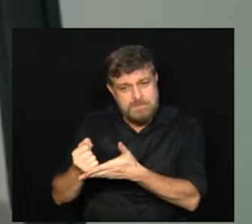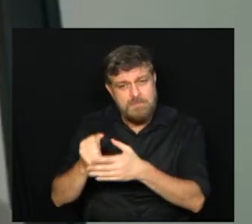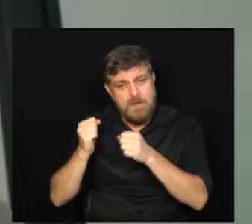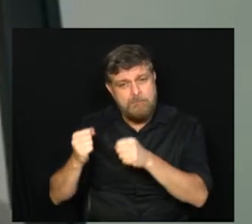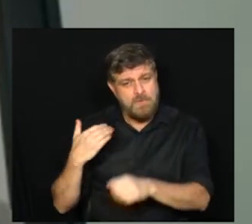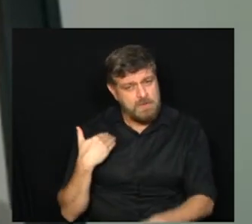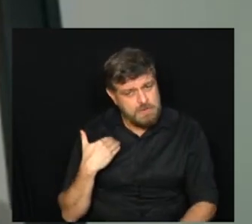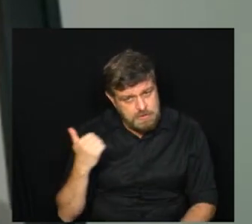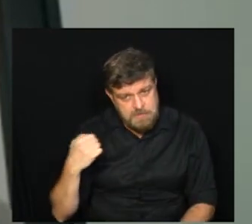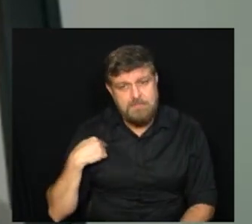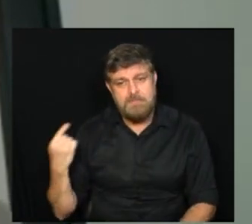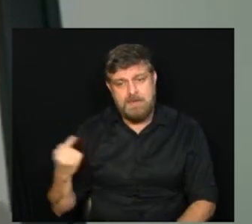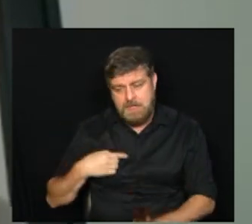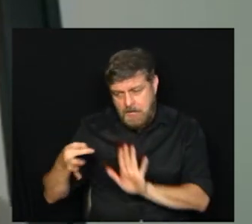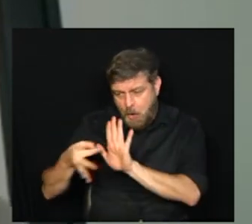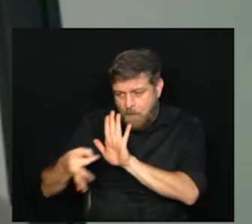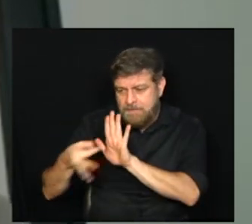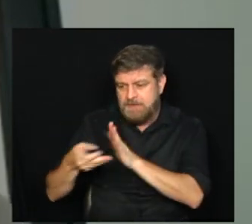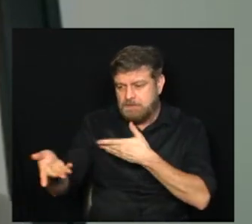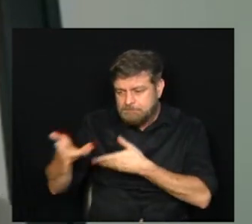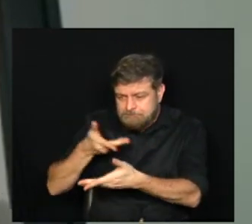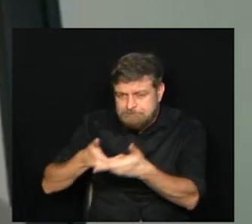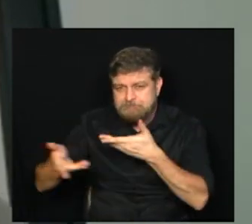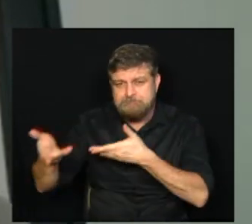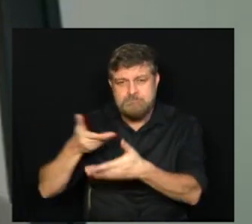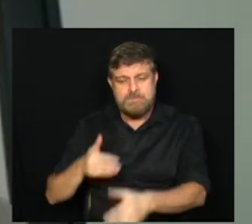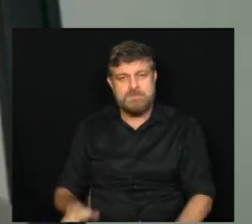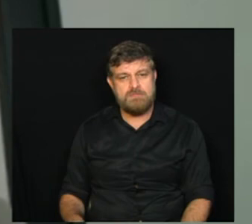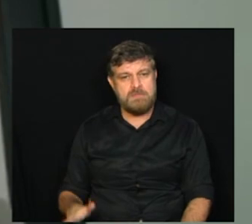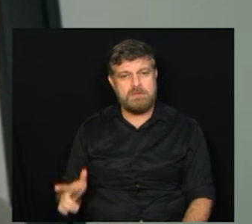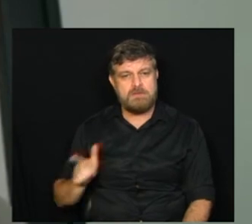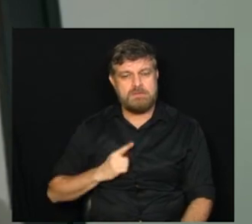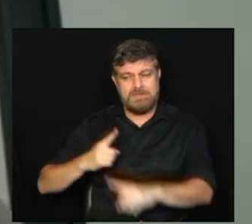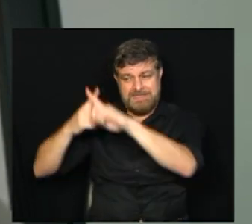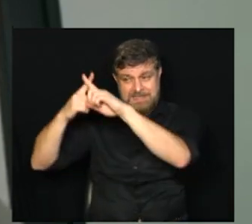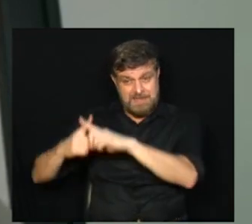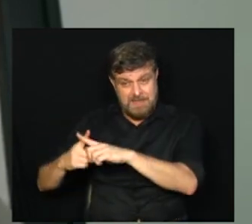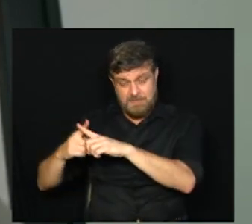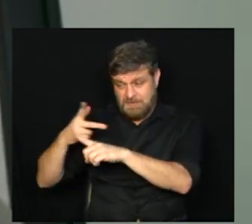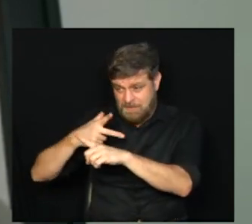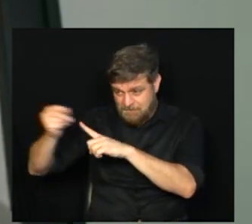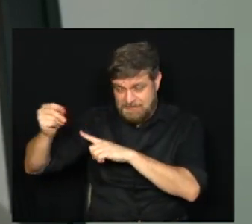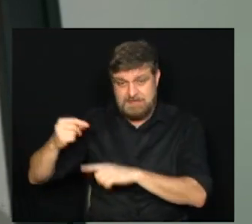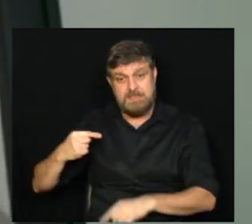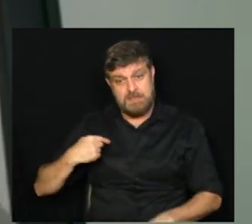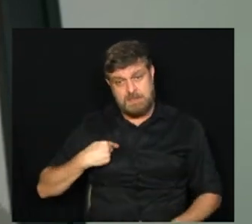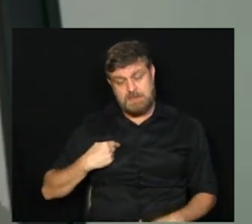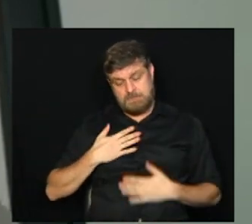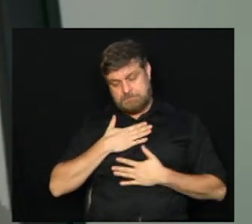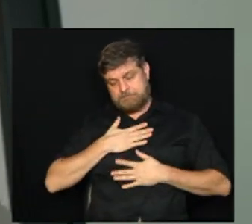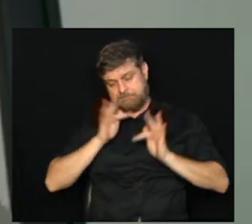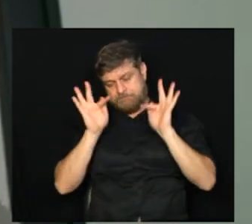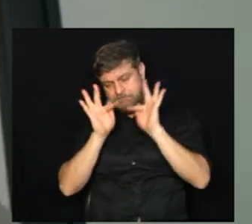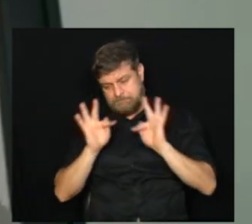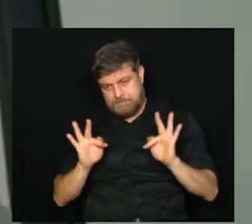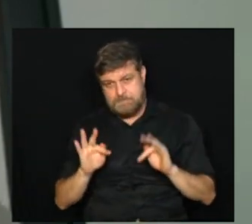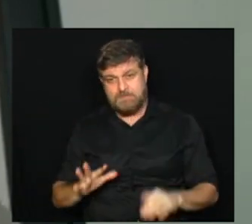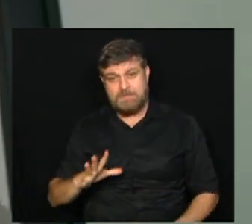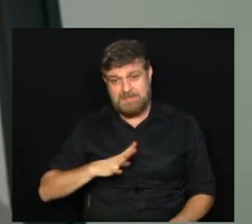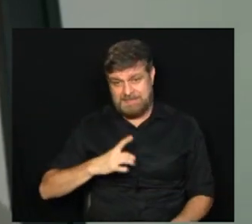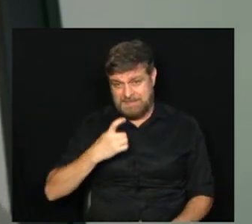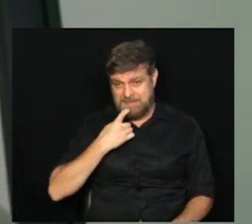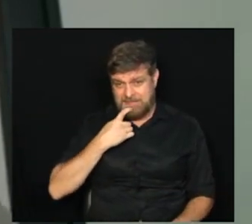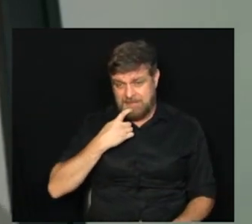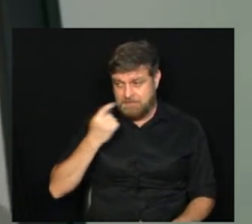dar sugestões e, independente do concurso, ficaria muito feliz de que a gente